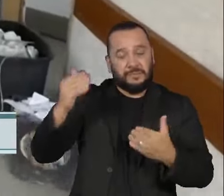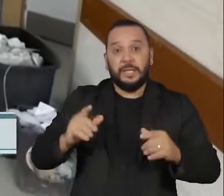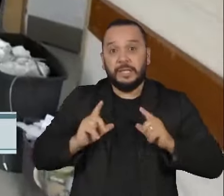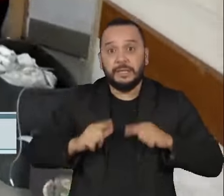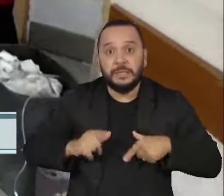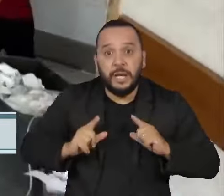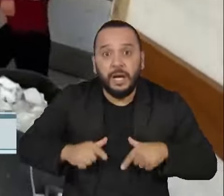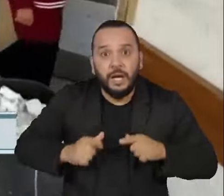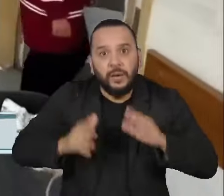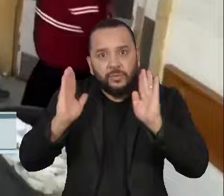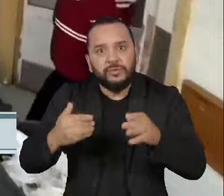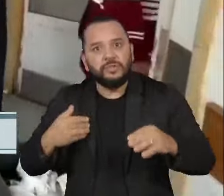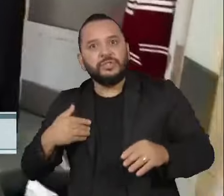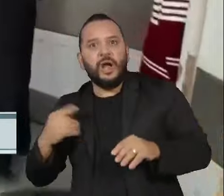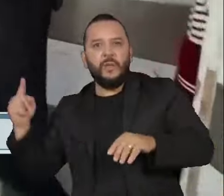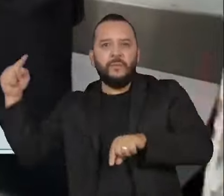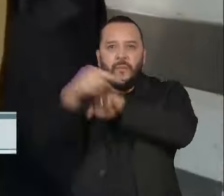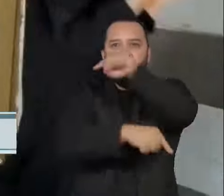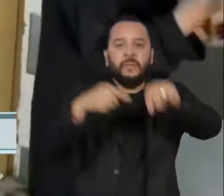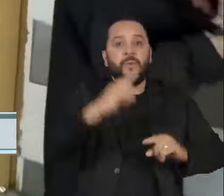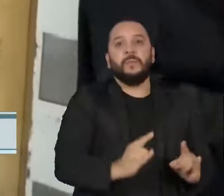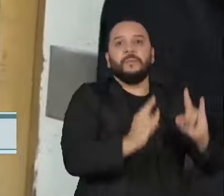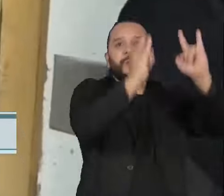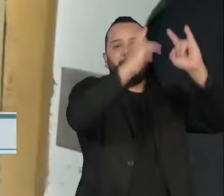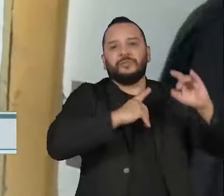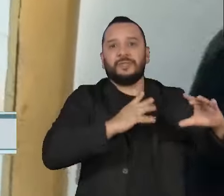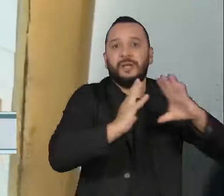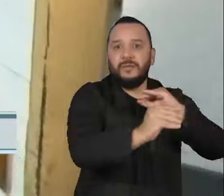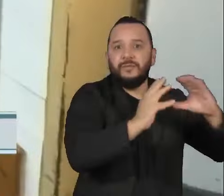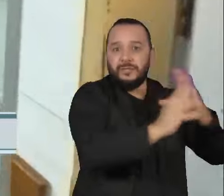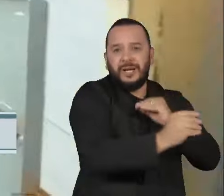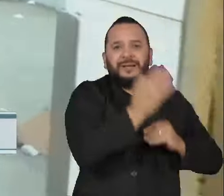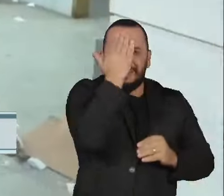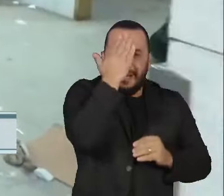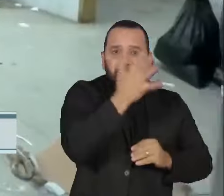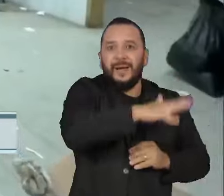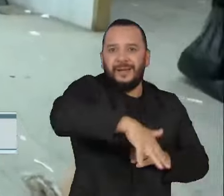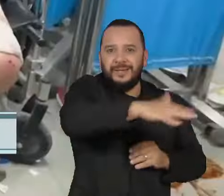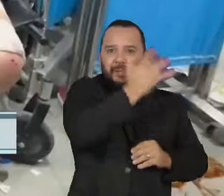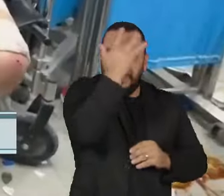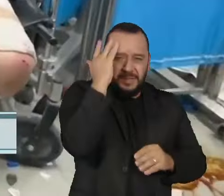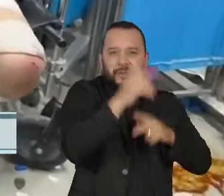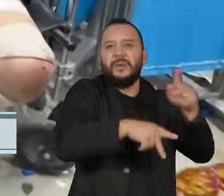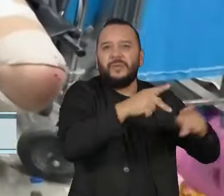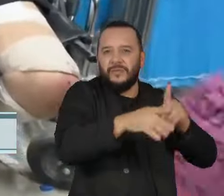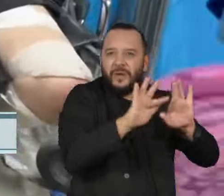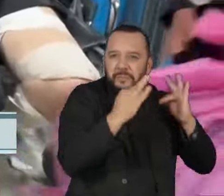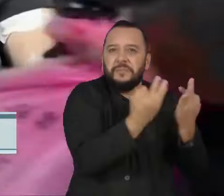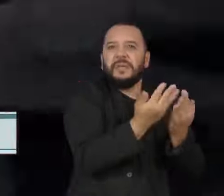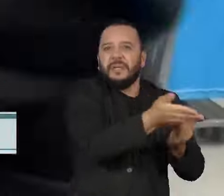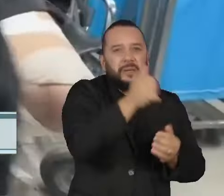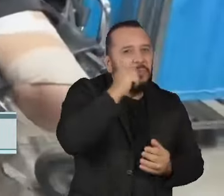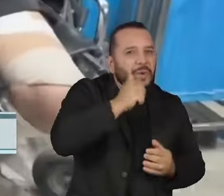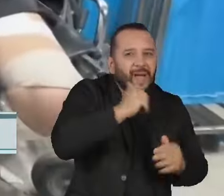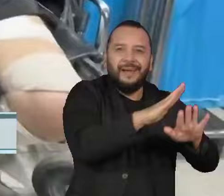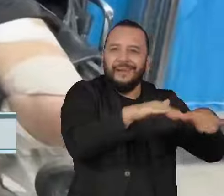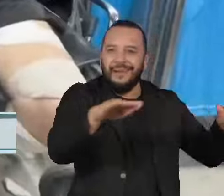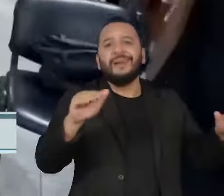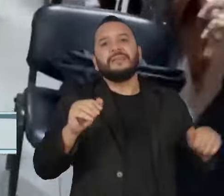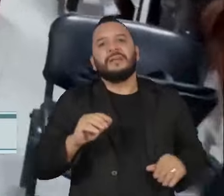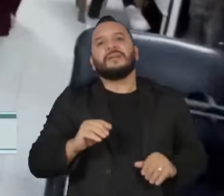bombardeou um prédio que abrigava refugiados mesmo sabendo que ali havia um número grande de famílias incluindo mulheres e